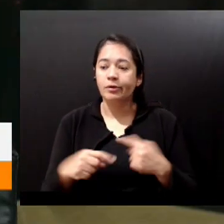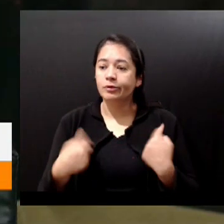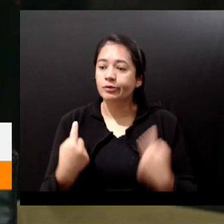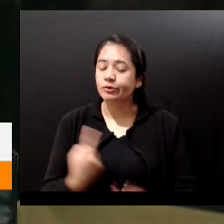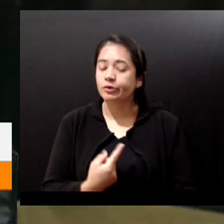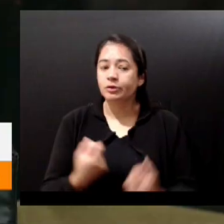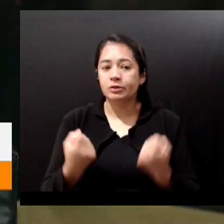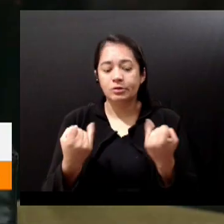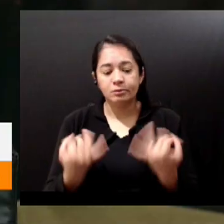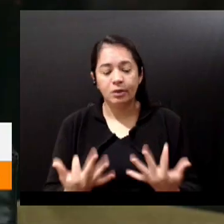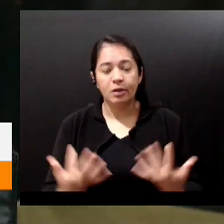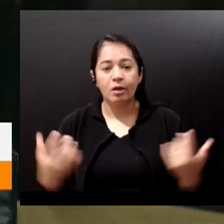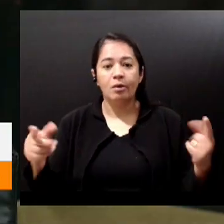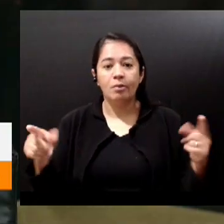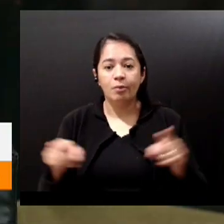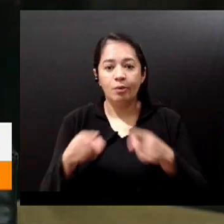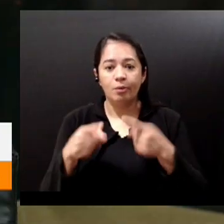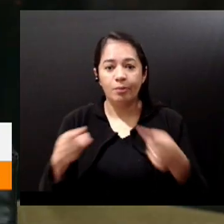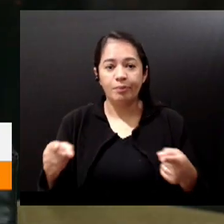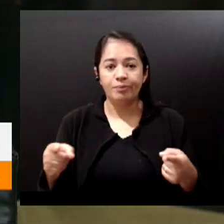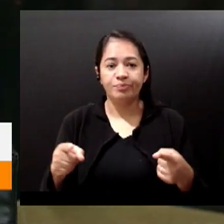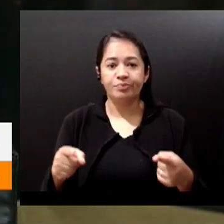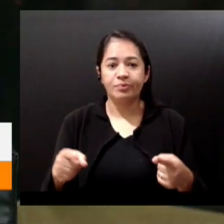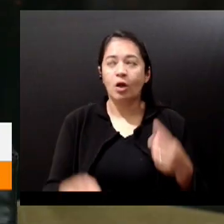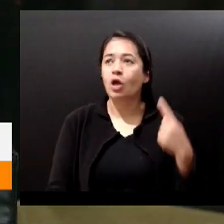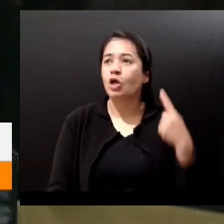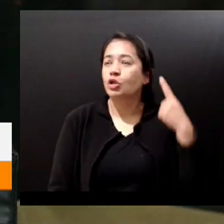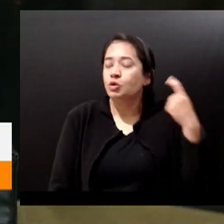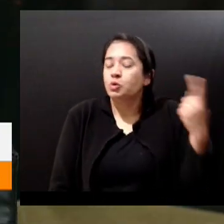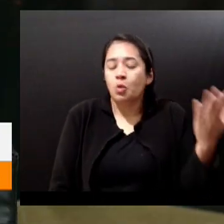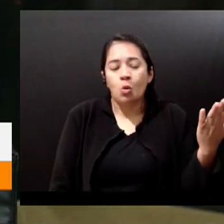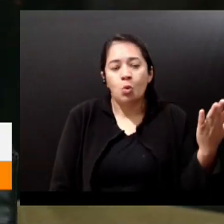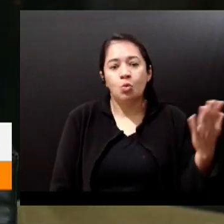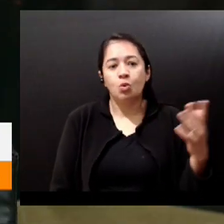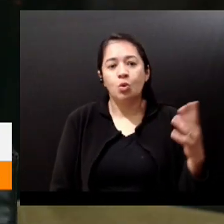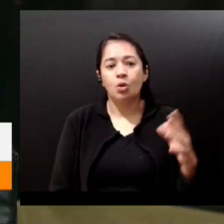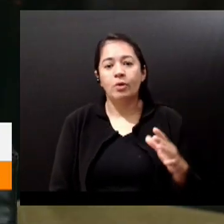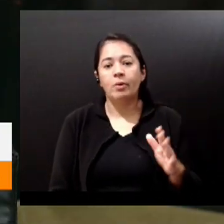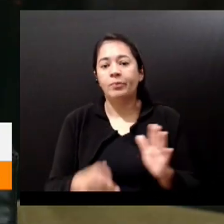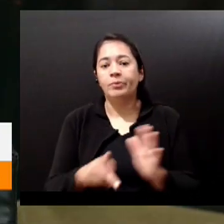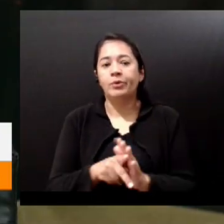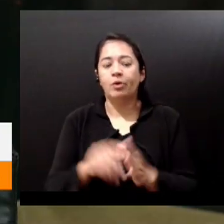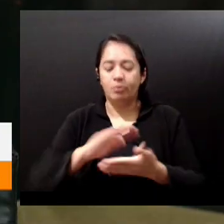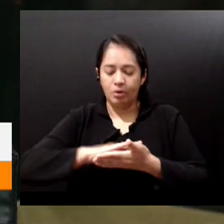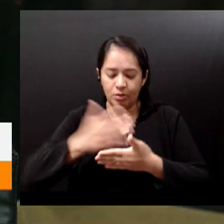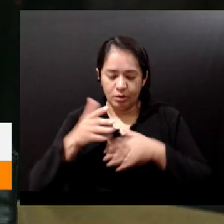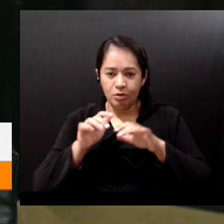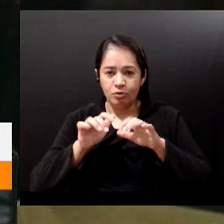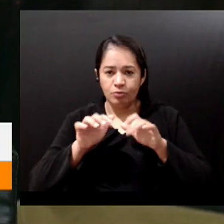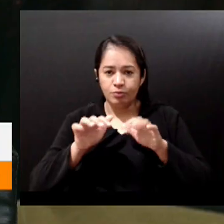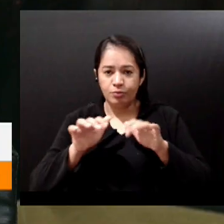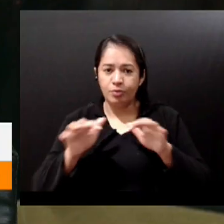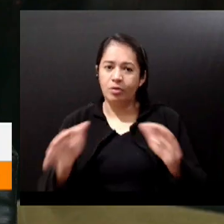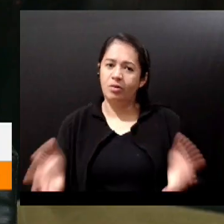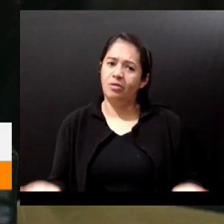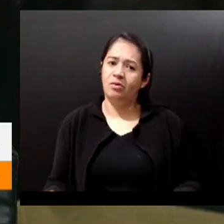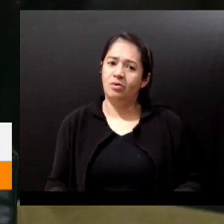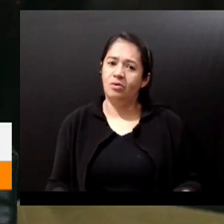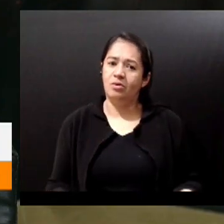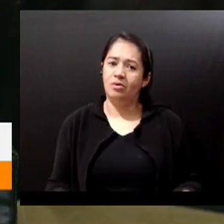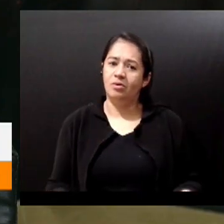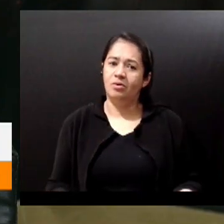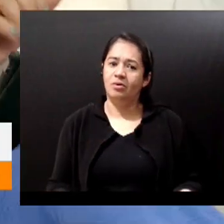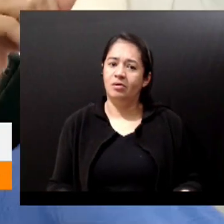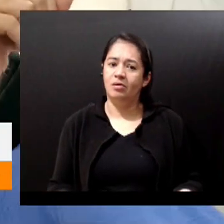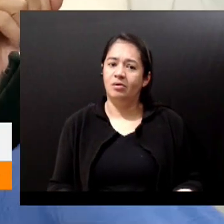música, beleza, agora sons, né? Sons do teclado, Virtuais, gente. né? Nossa, Então... tem alguns sons de teclado que eu vou te falar, bate mais